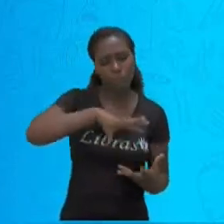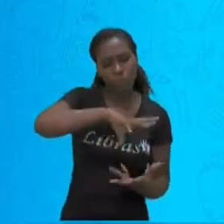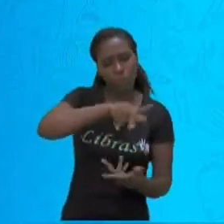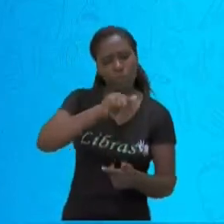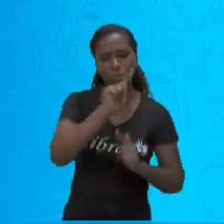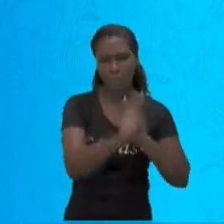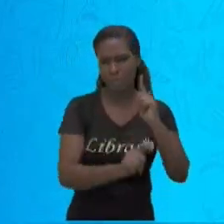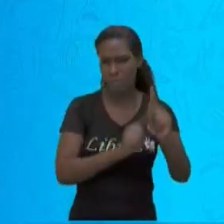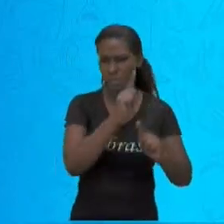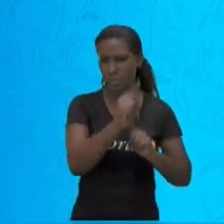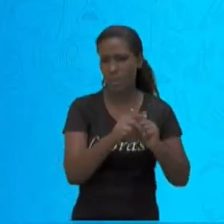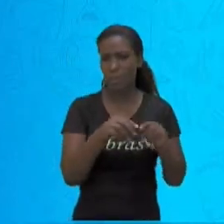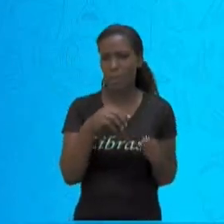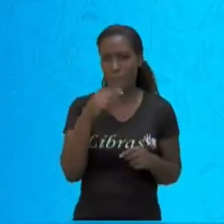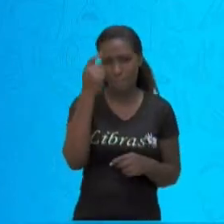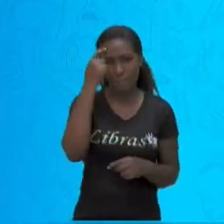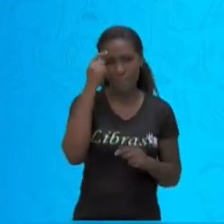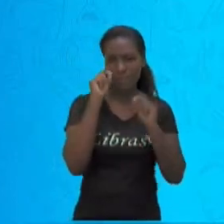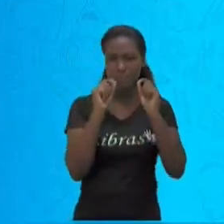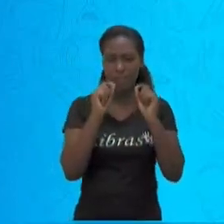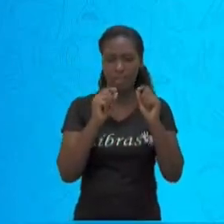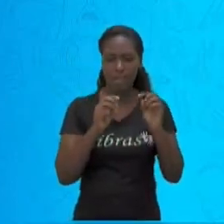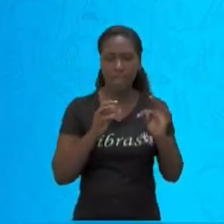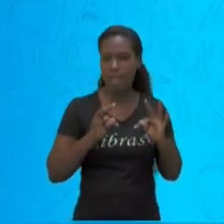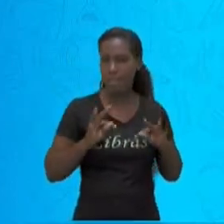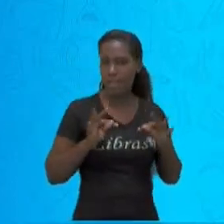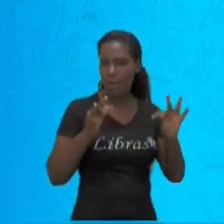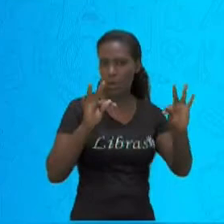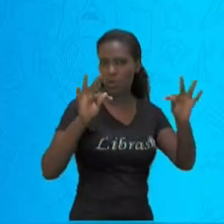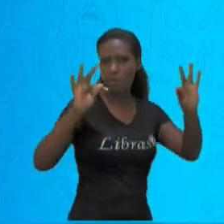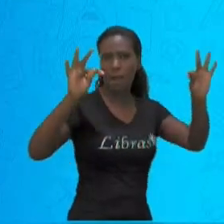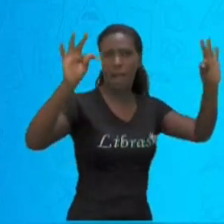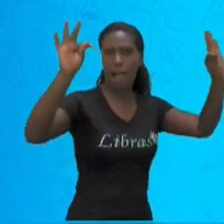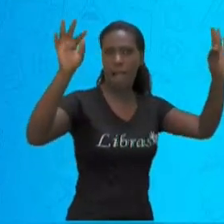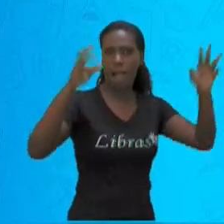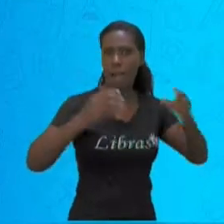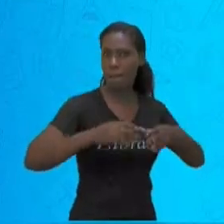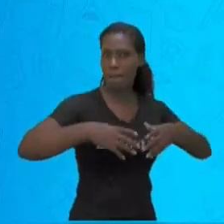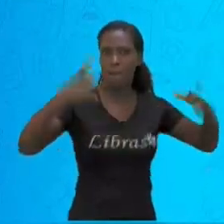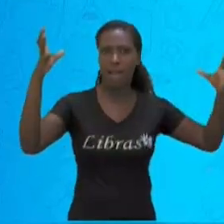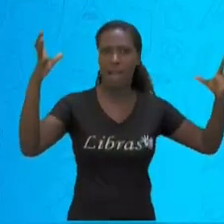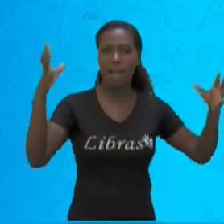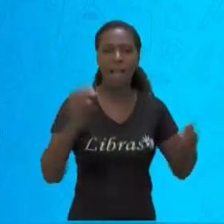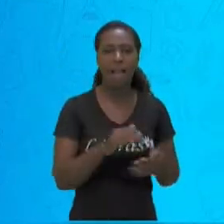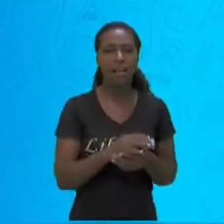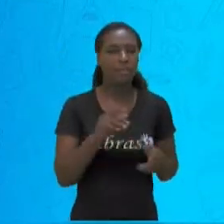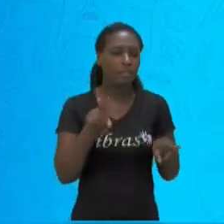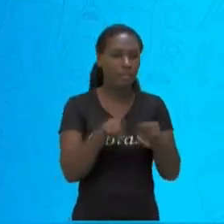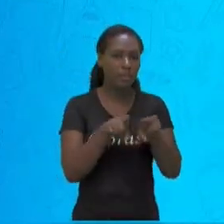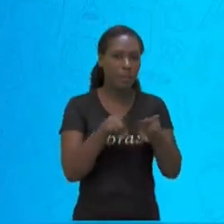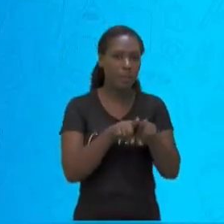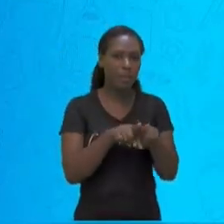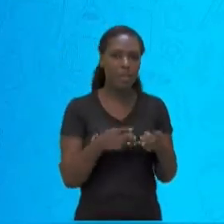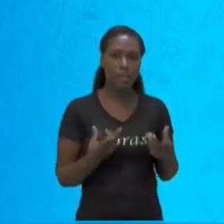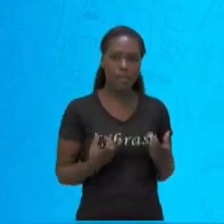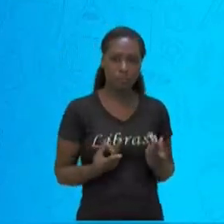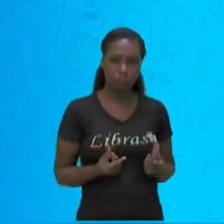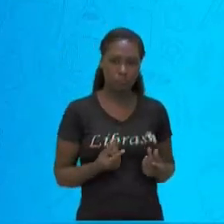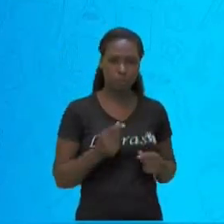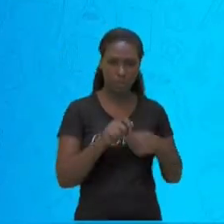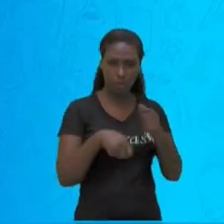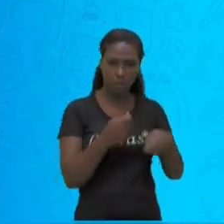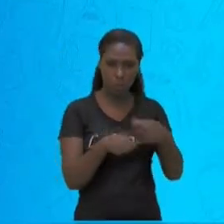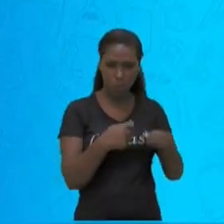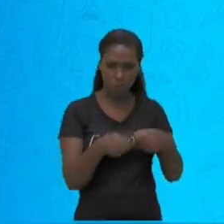tecnológico, na economia, no dinheiro, que volátil, né? Hoje temos até